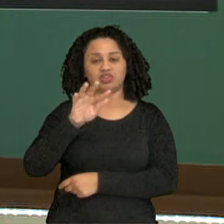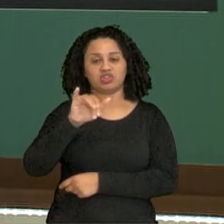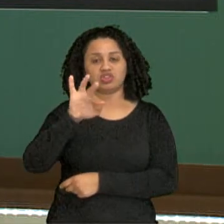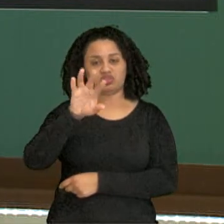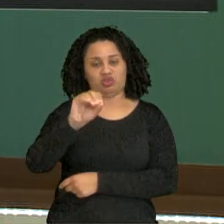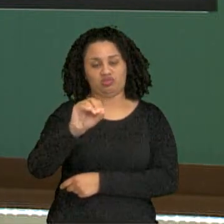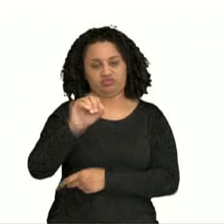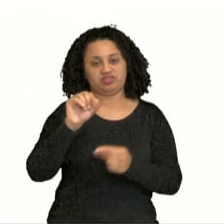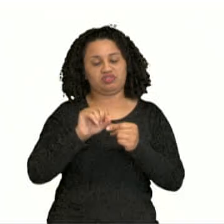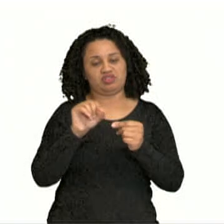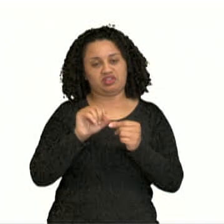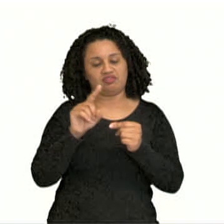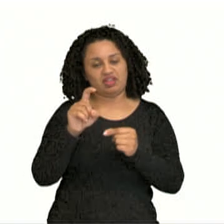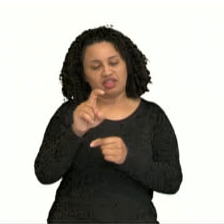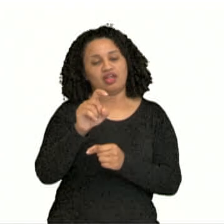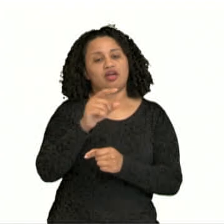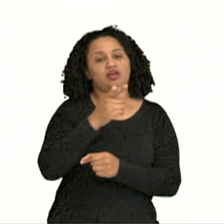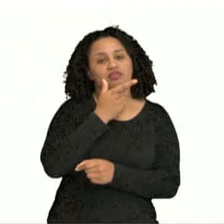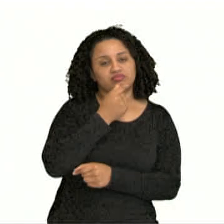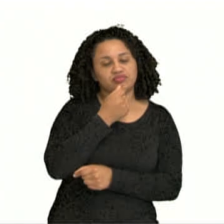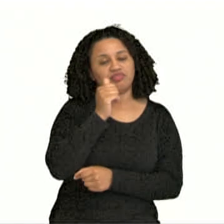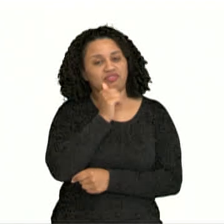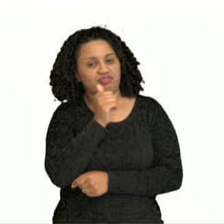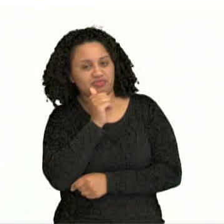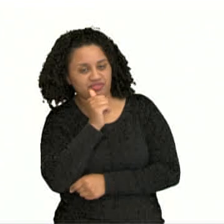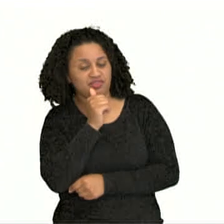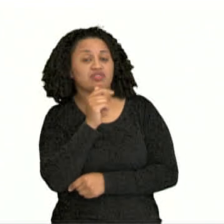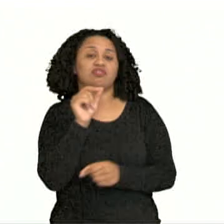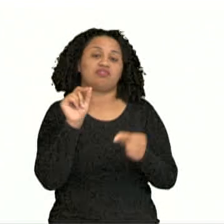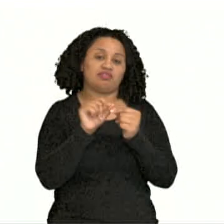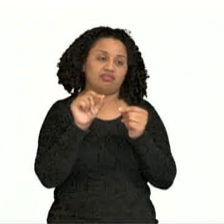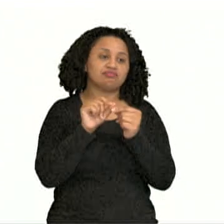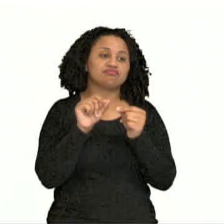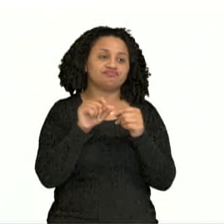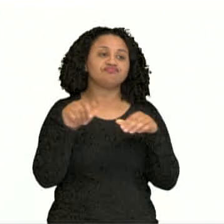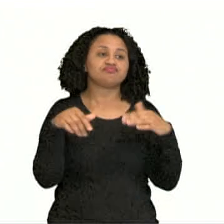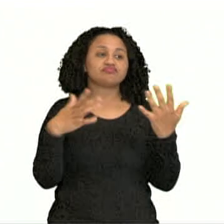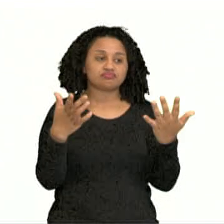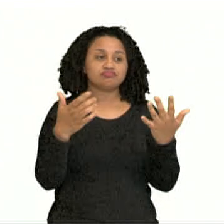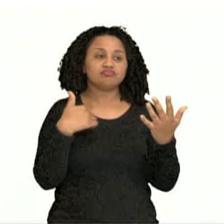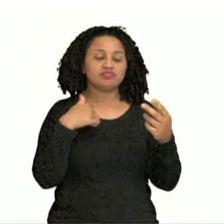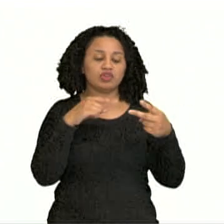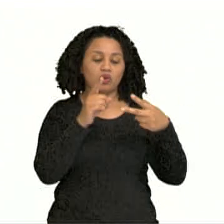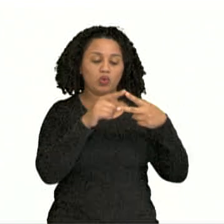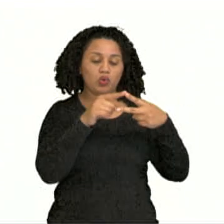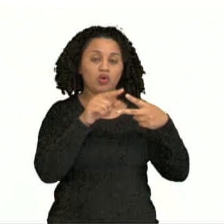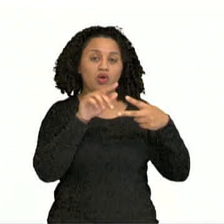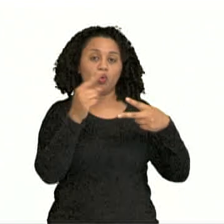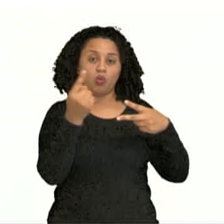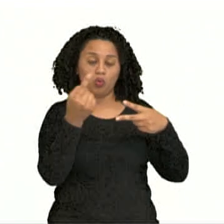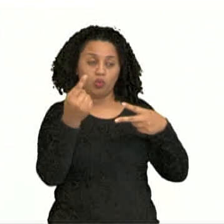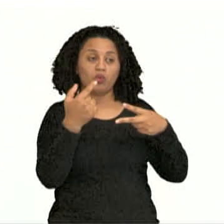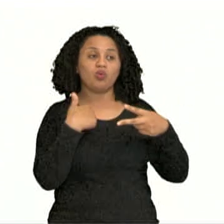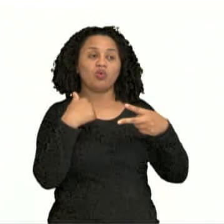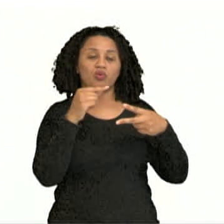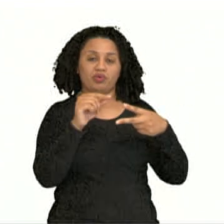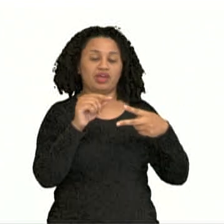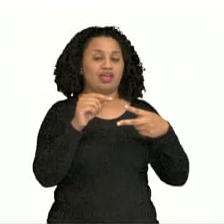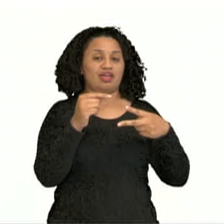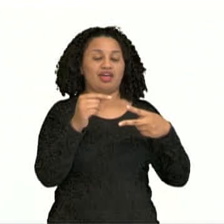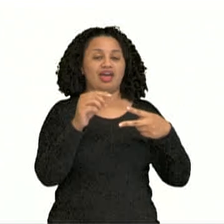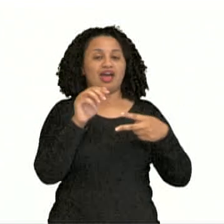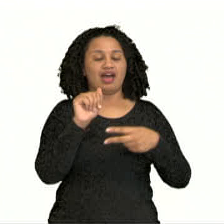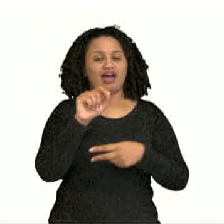os gametas, gameta masculino, gameta feminino. Então, nessa fase 1 é uma fase